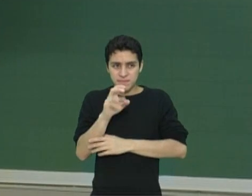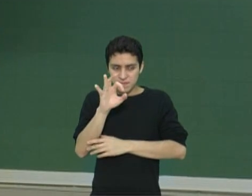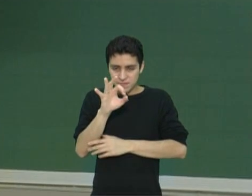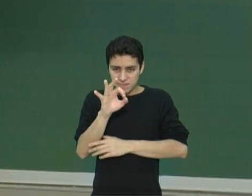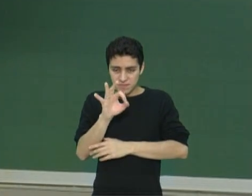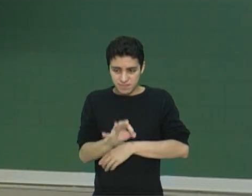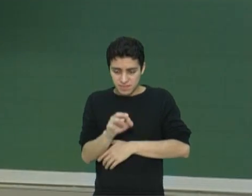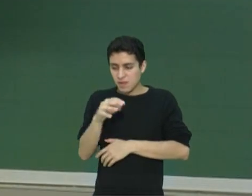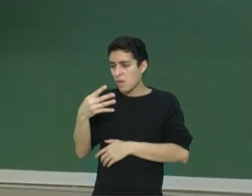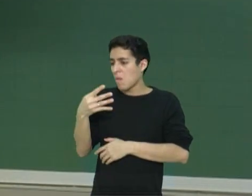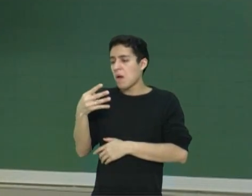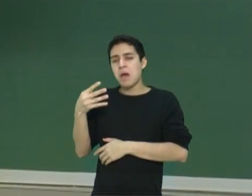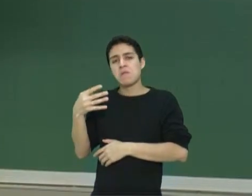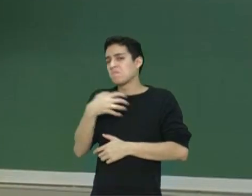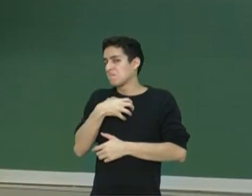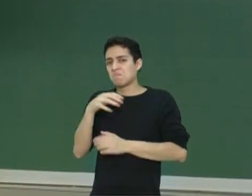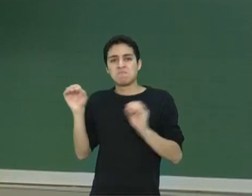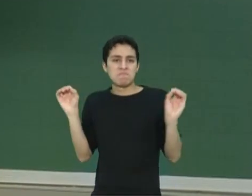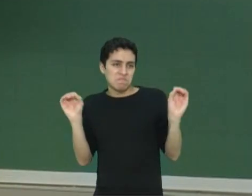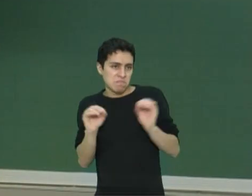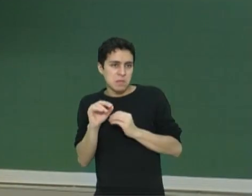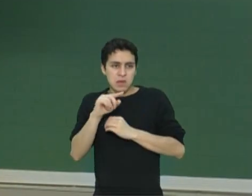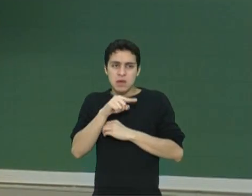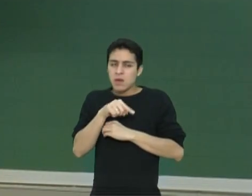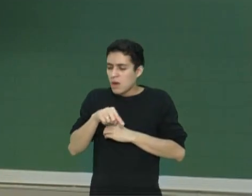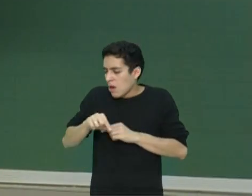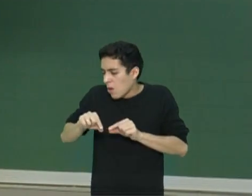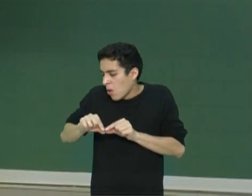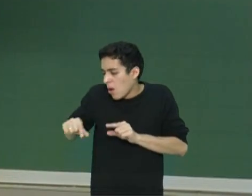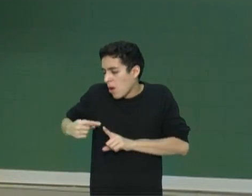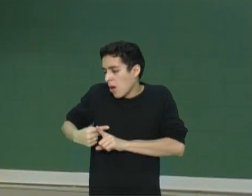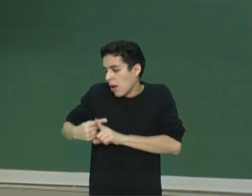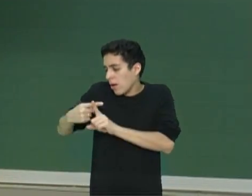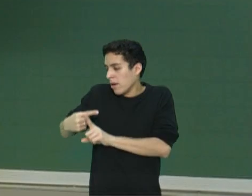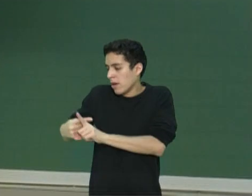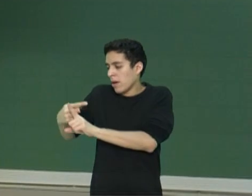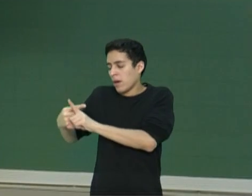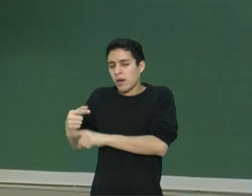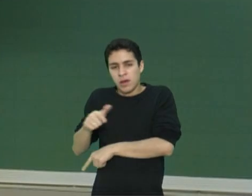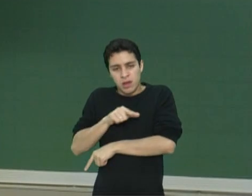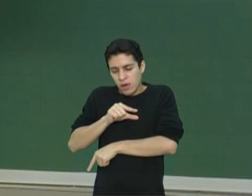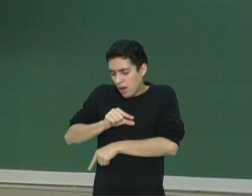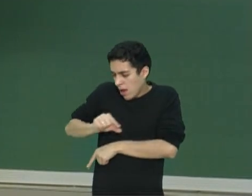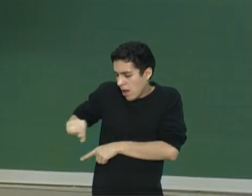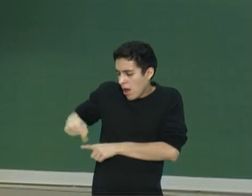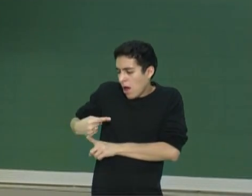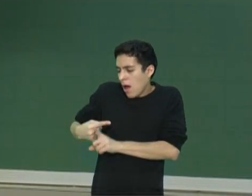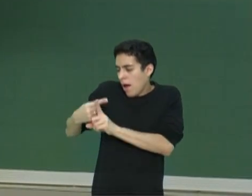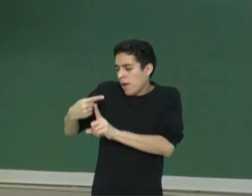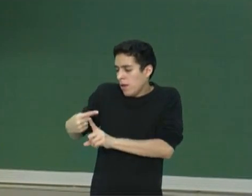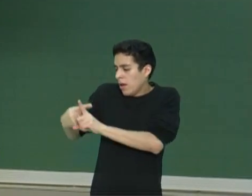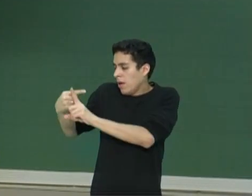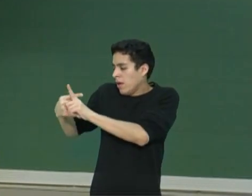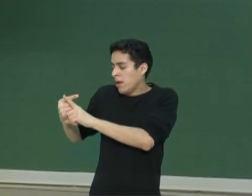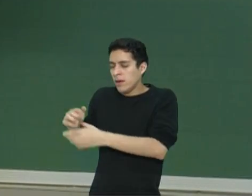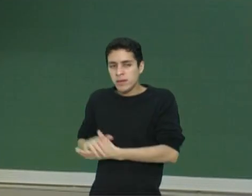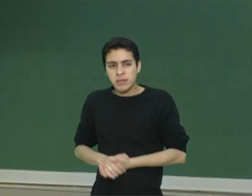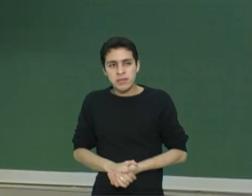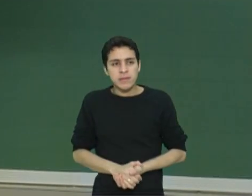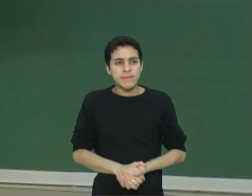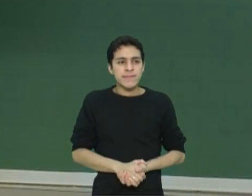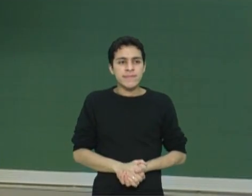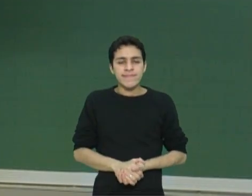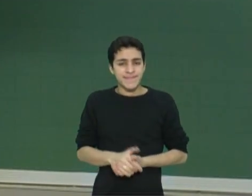não sentiram Impacto e depois eu tenho impactos positivos aqui no uma graduação né dos impactos positivos